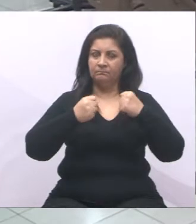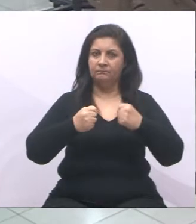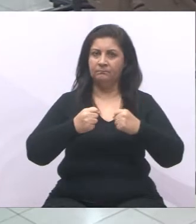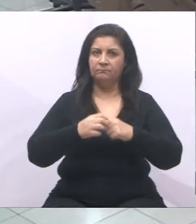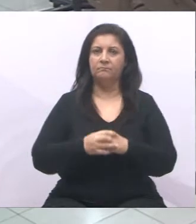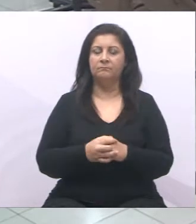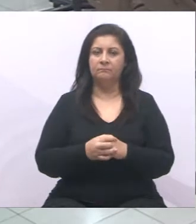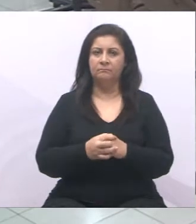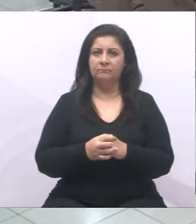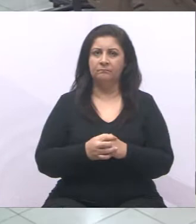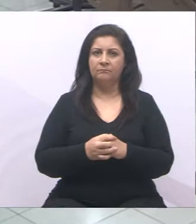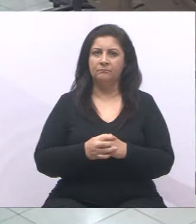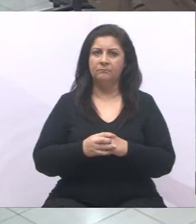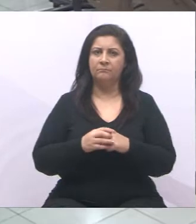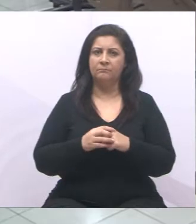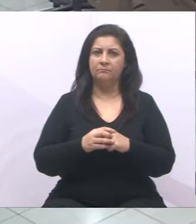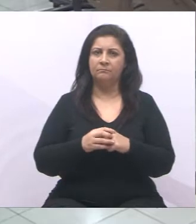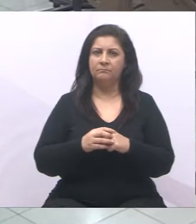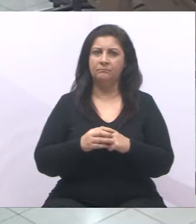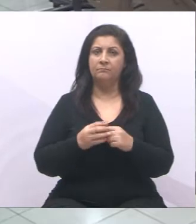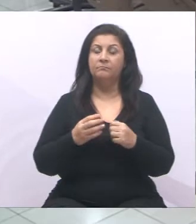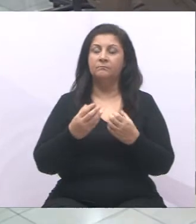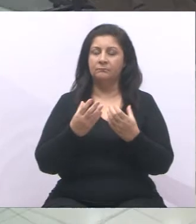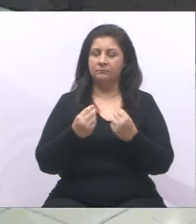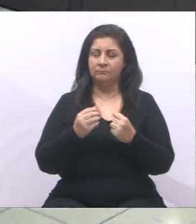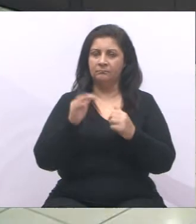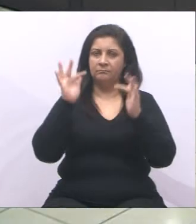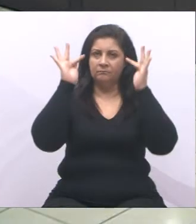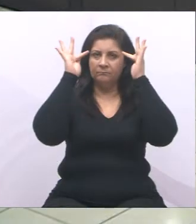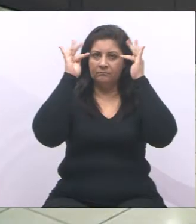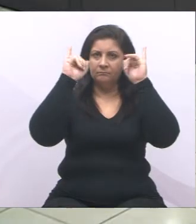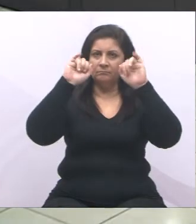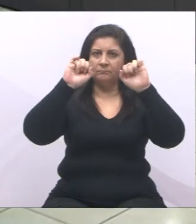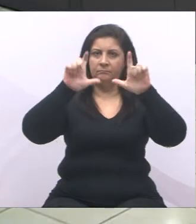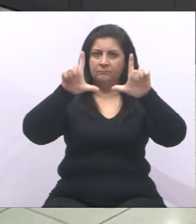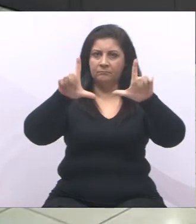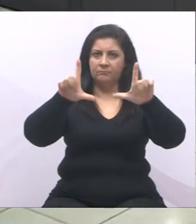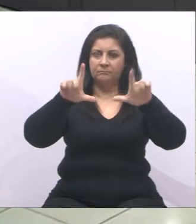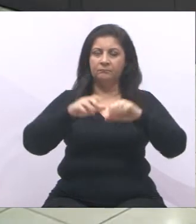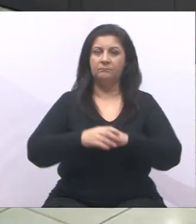com dedicação e lealdade